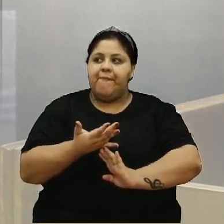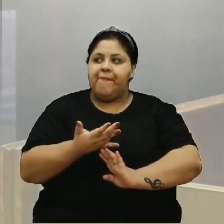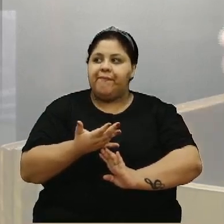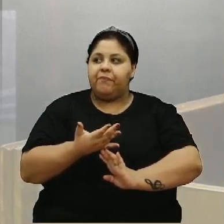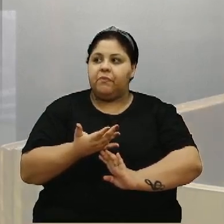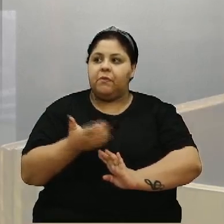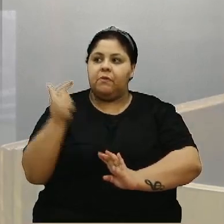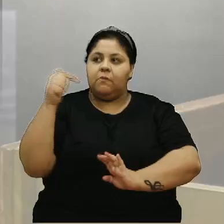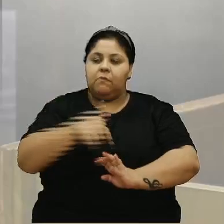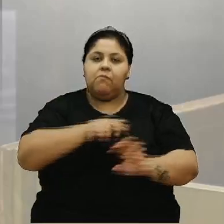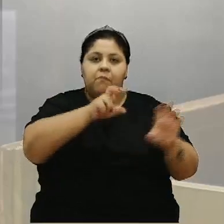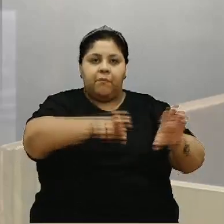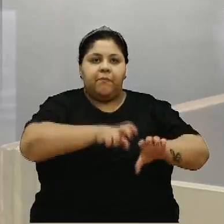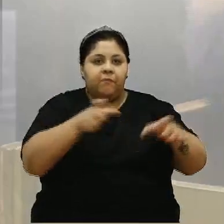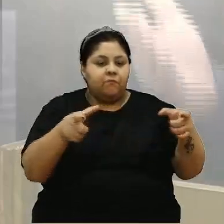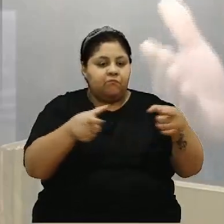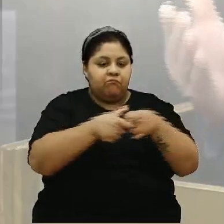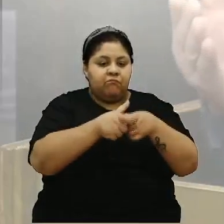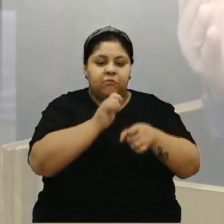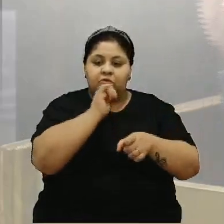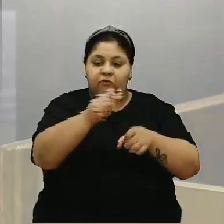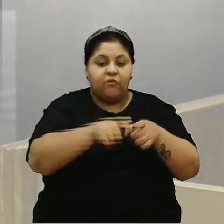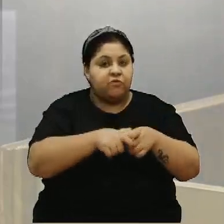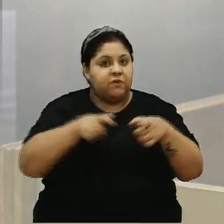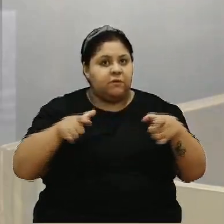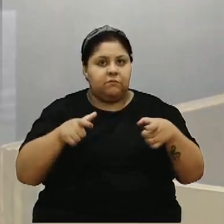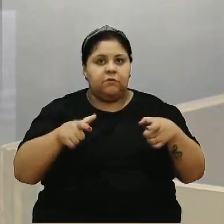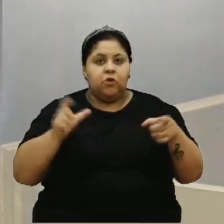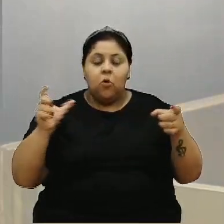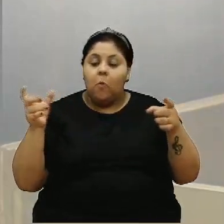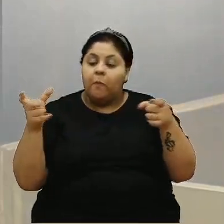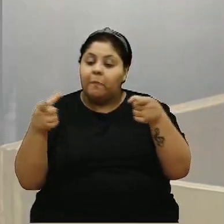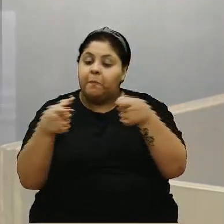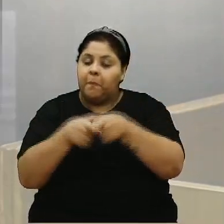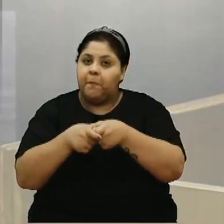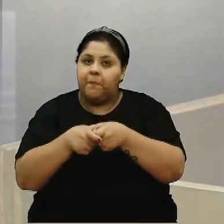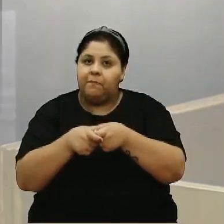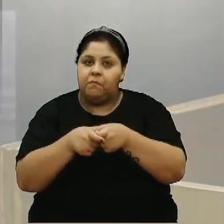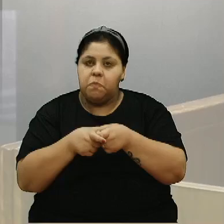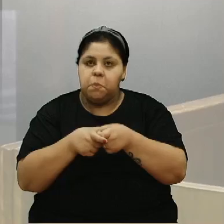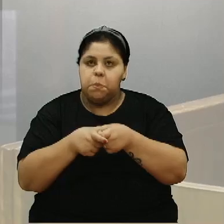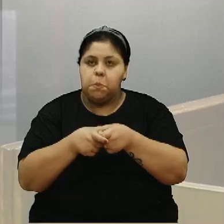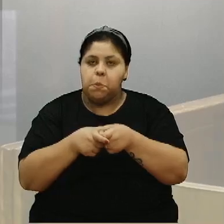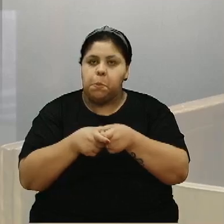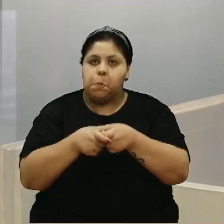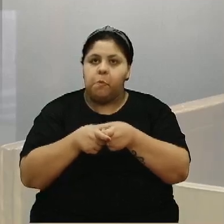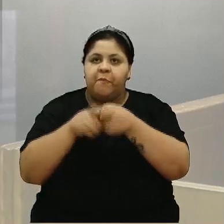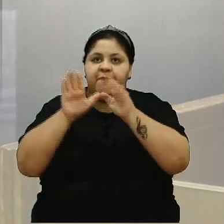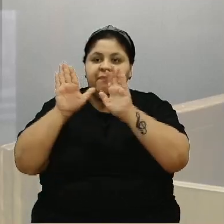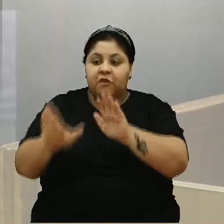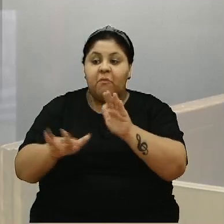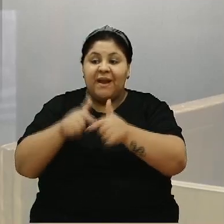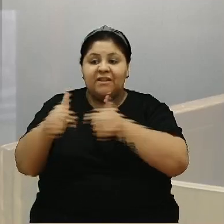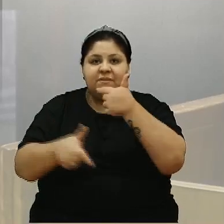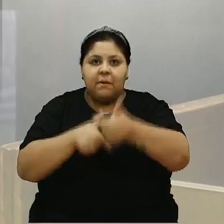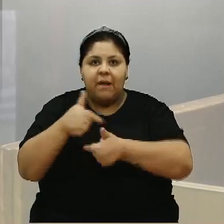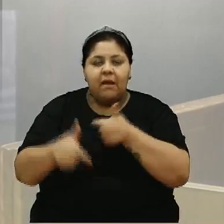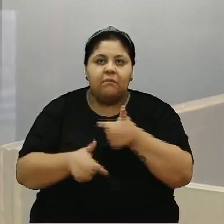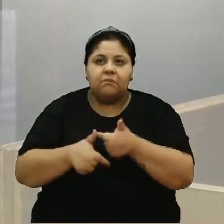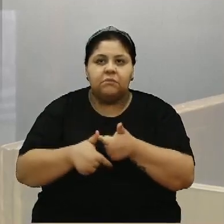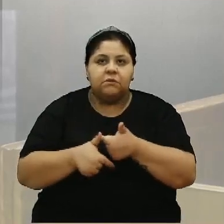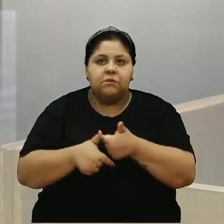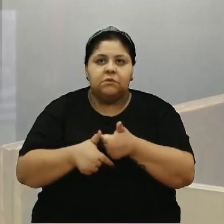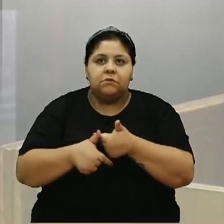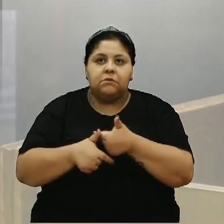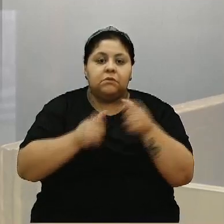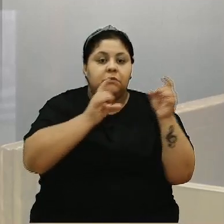Esses agricultores pequenos, não estou falando dos grandes, esses agricultores pequenos vão parar de trabalhar. Vão botar à